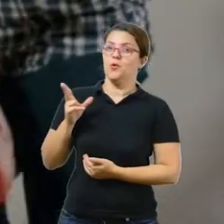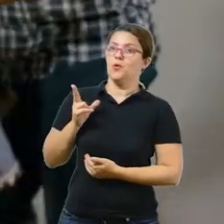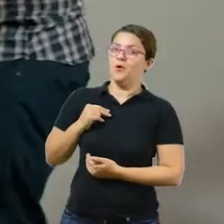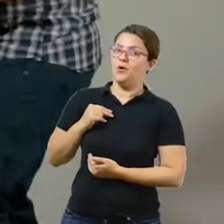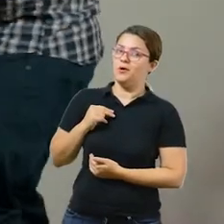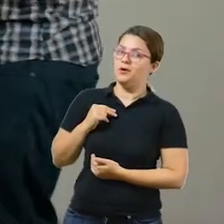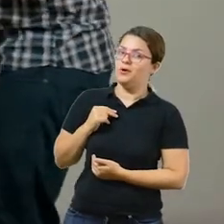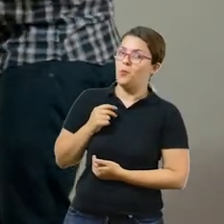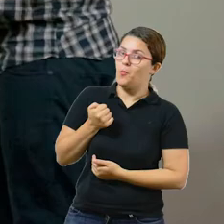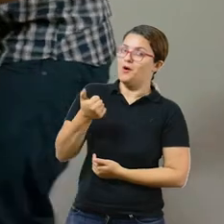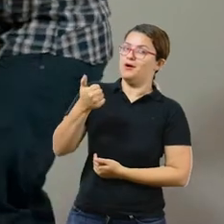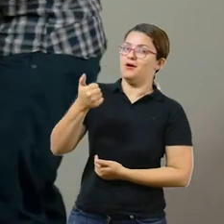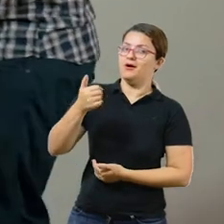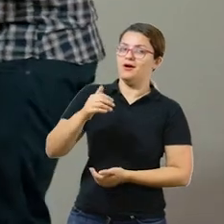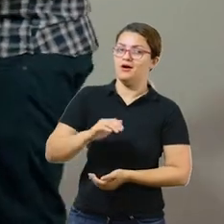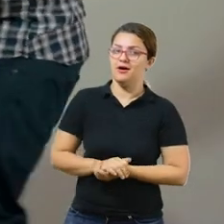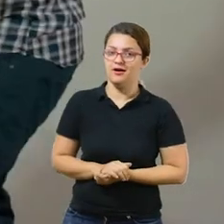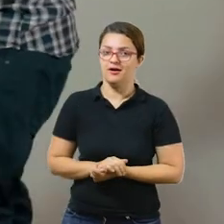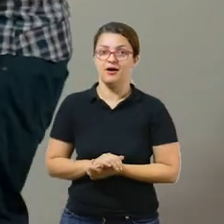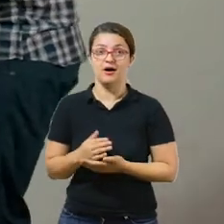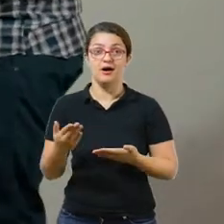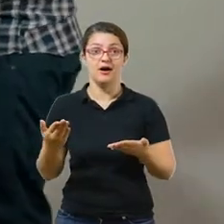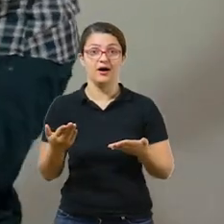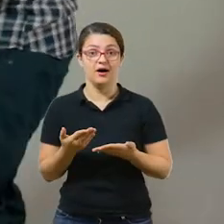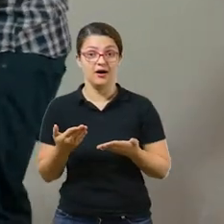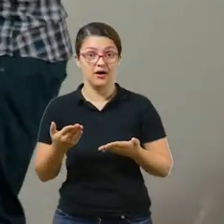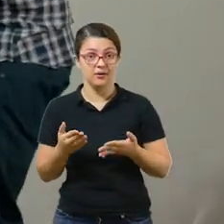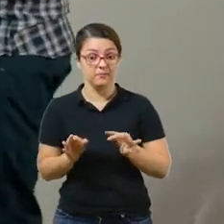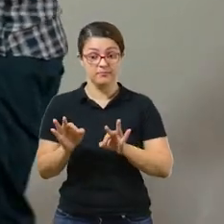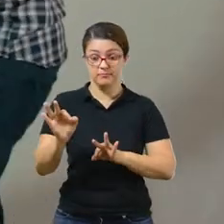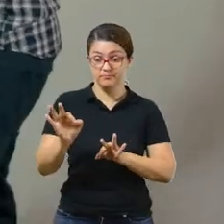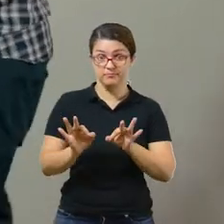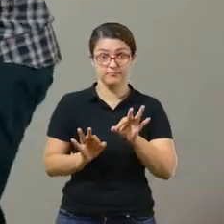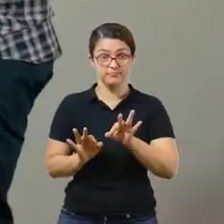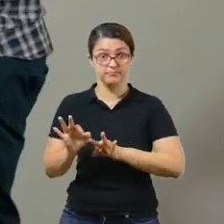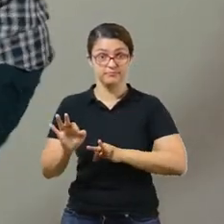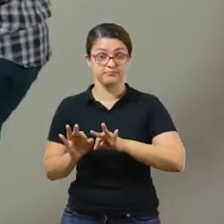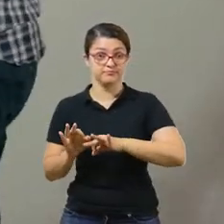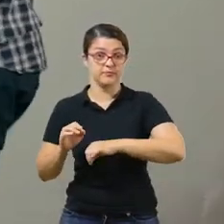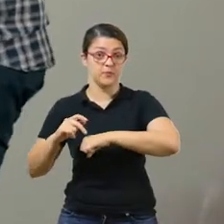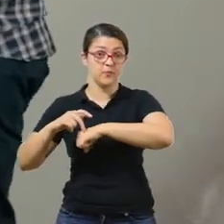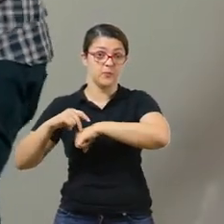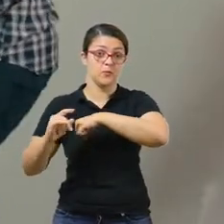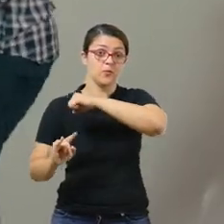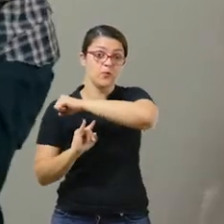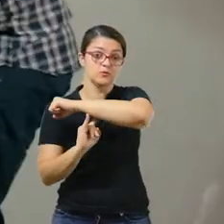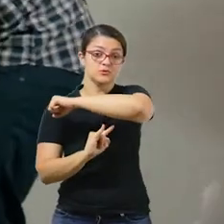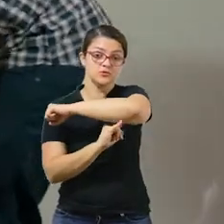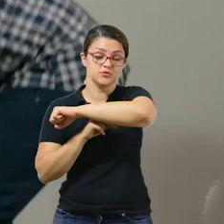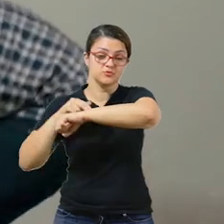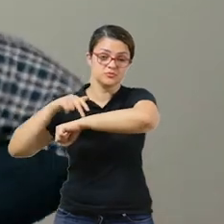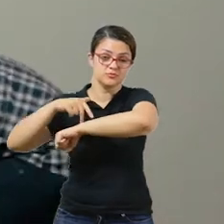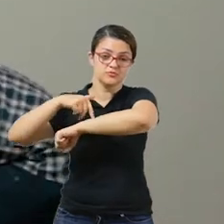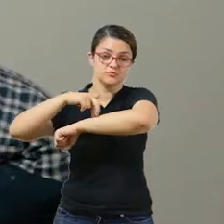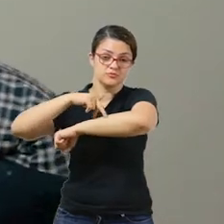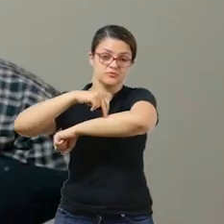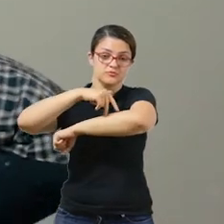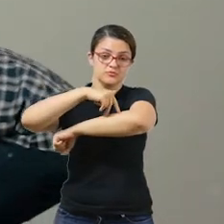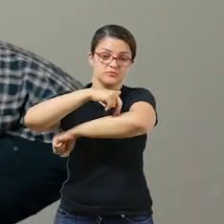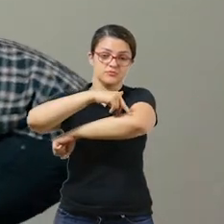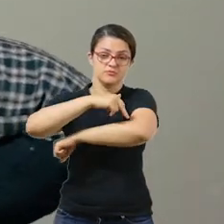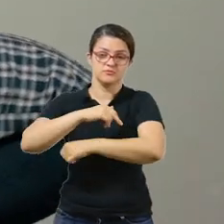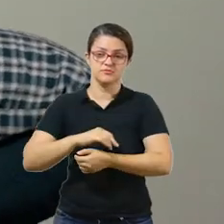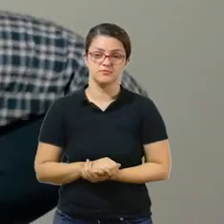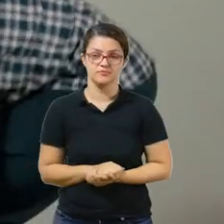Ufa, essa foi por pouco! Vamos preparar para atravessar a ponte!